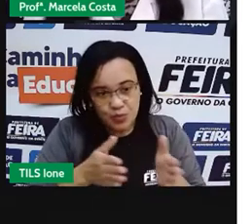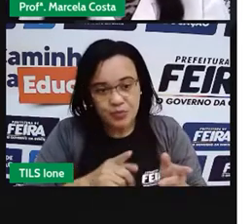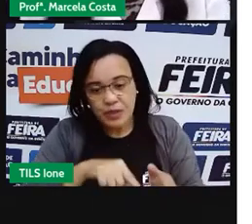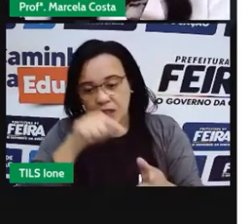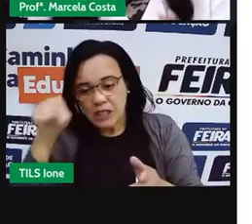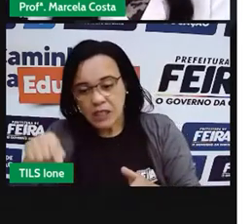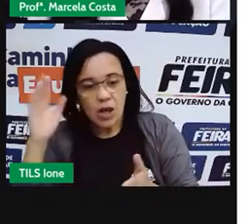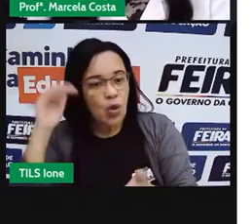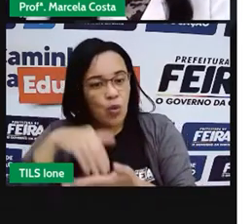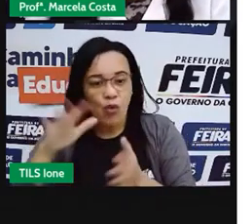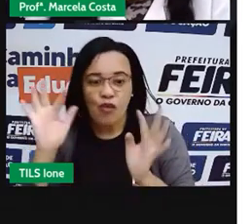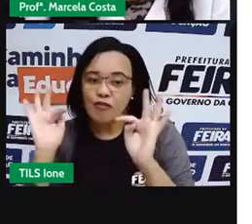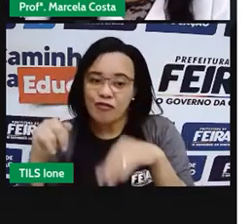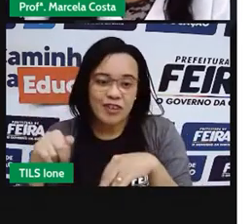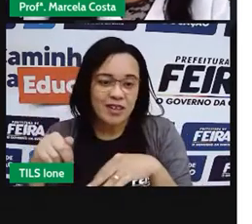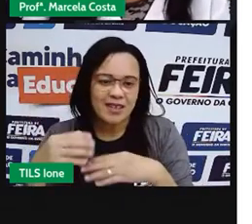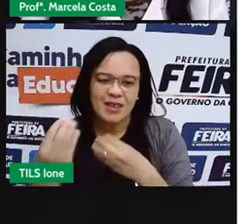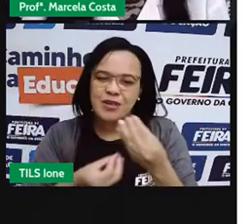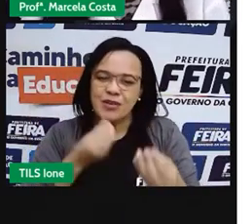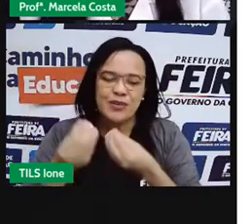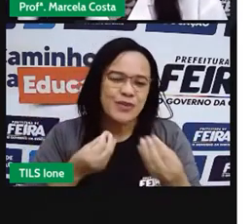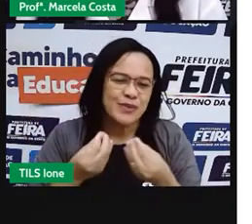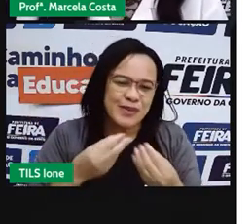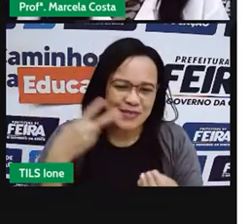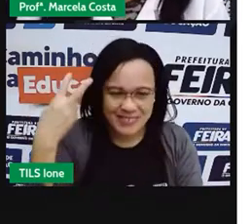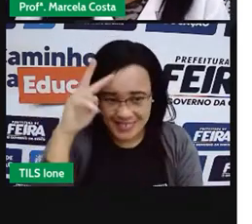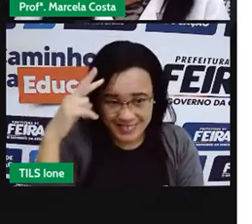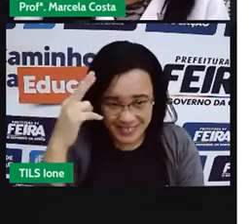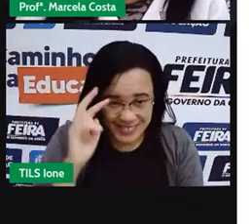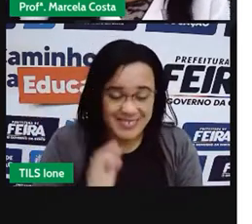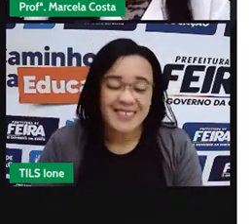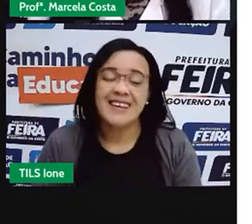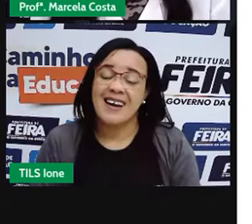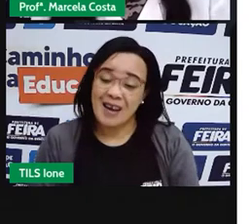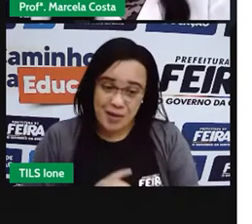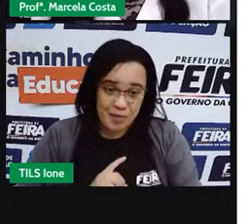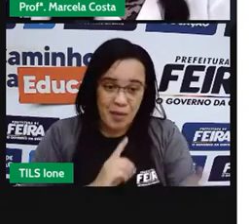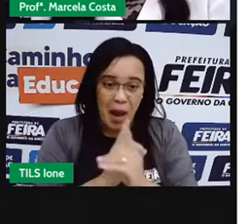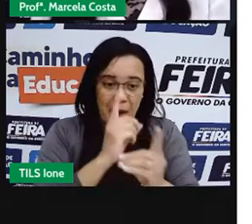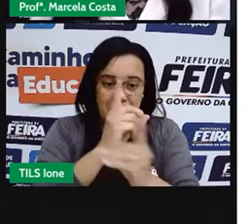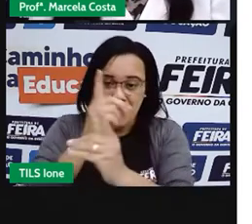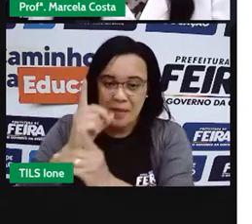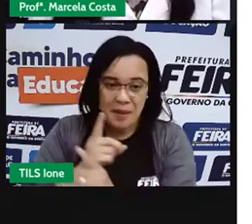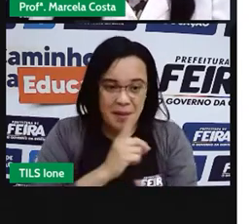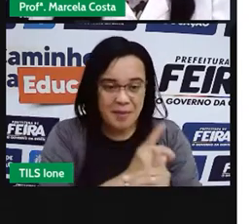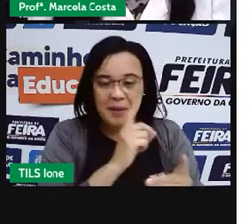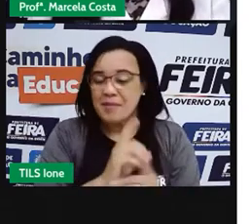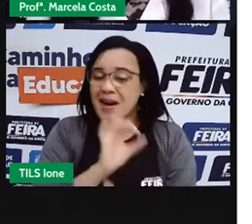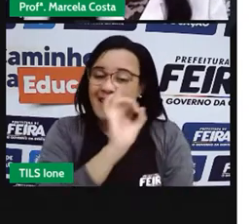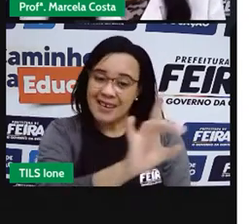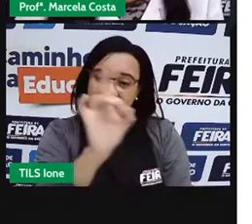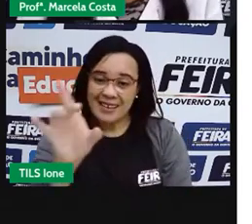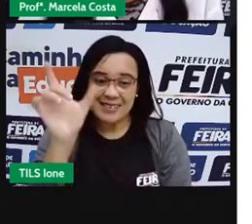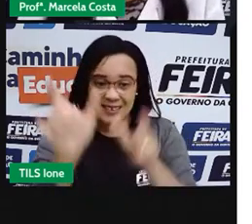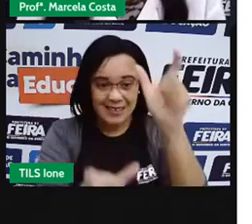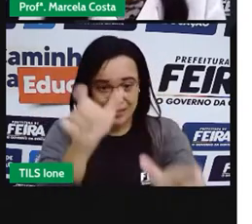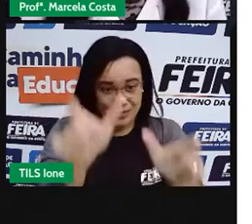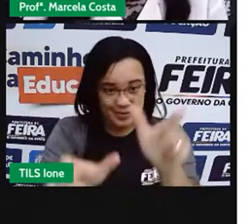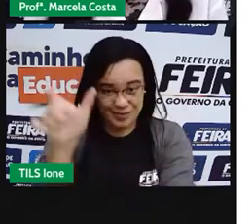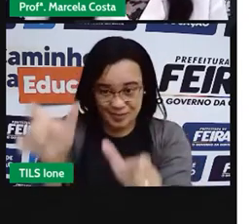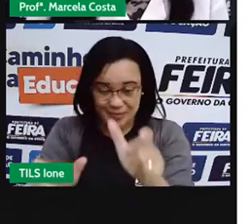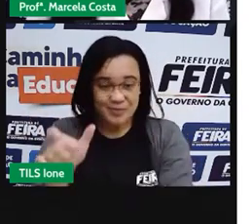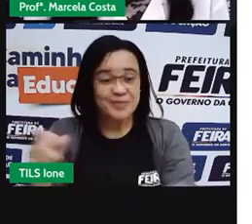fim. Vai identificar quais são os personagens, o tempo, se aquela história com